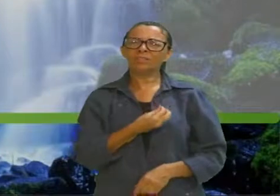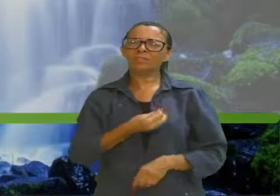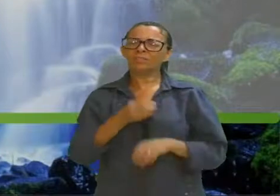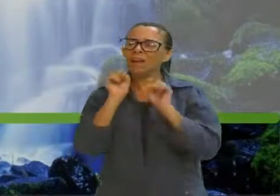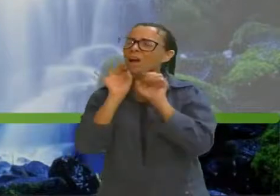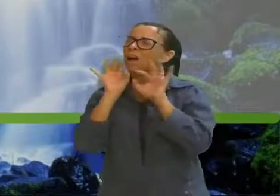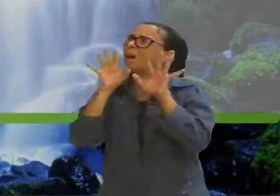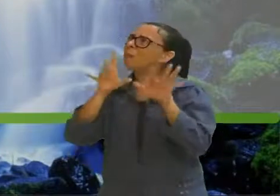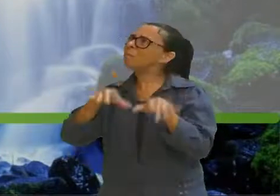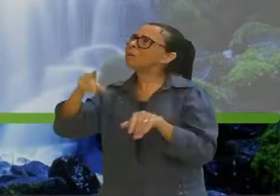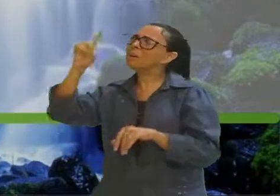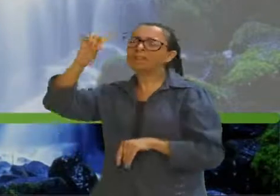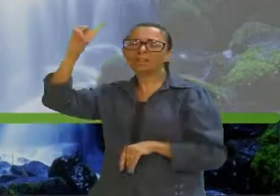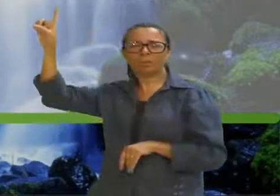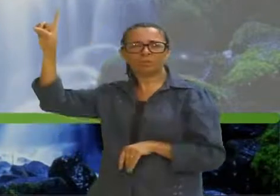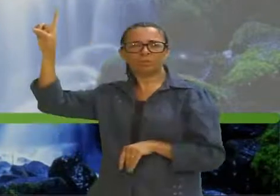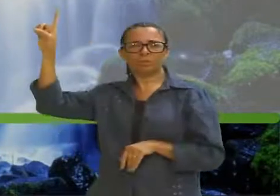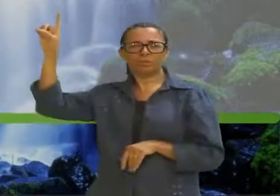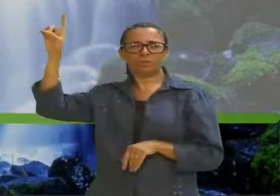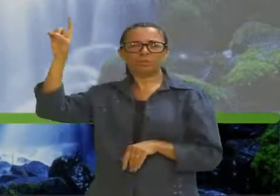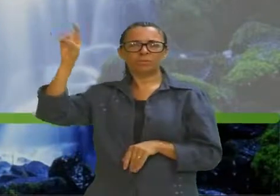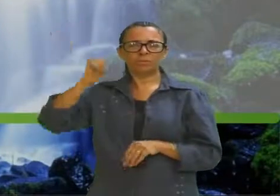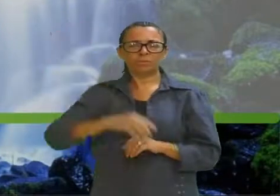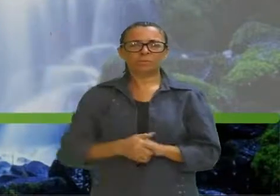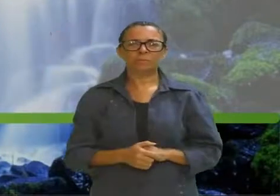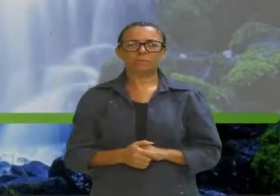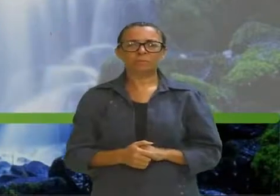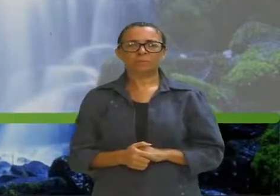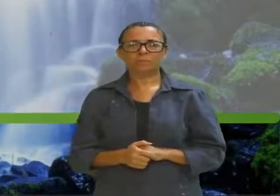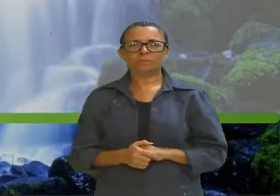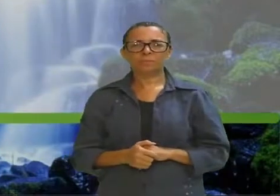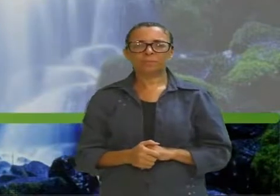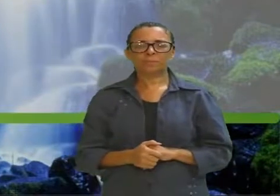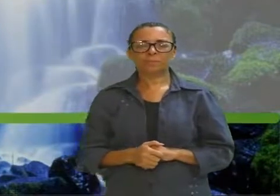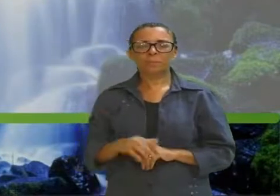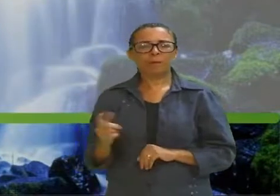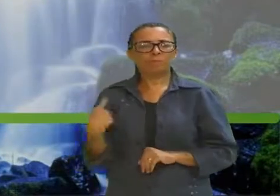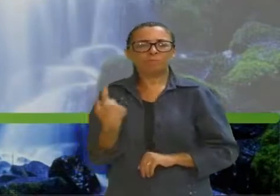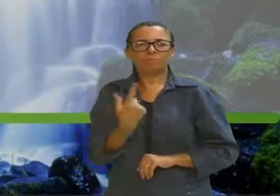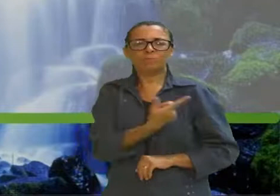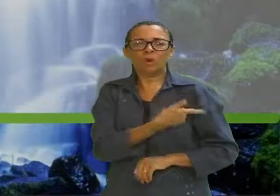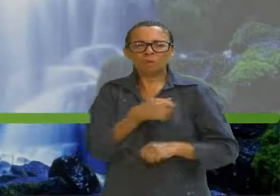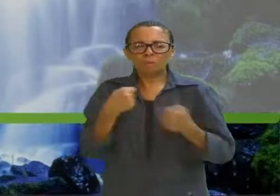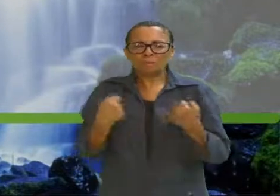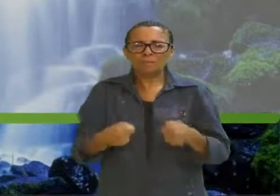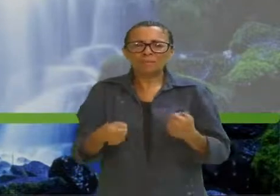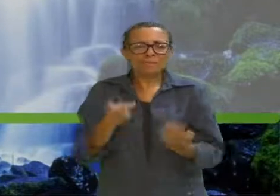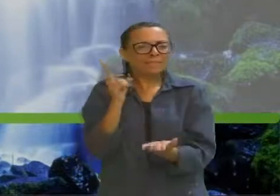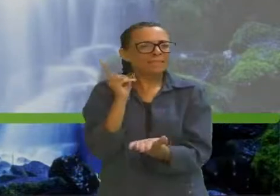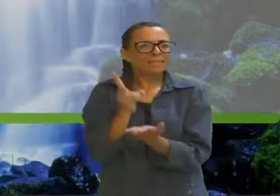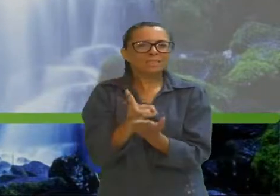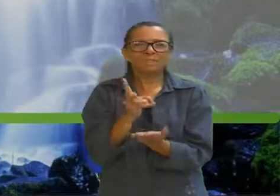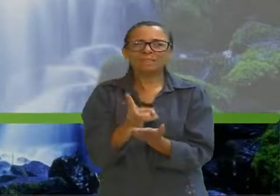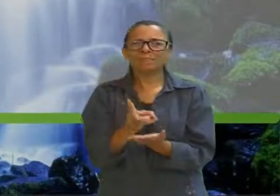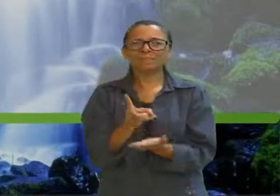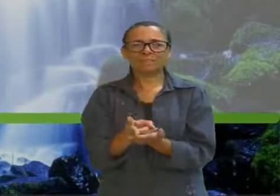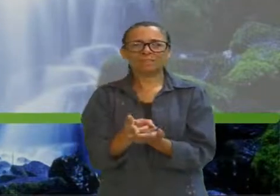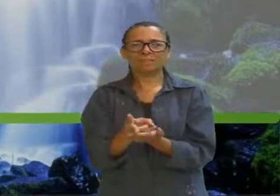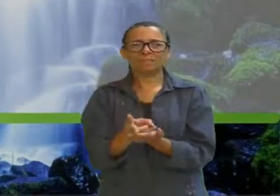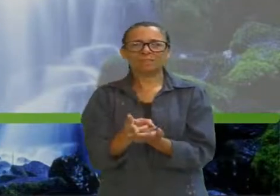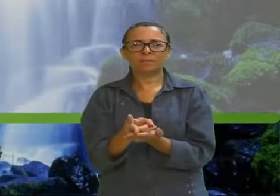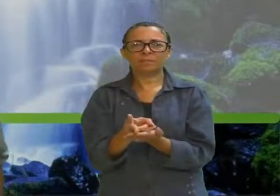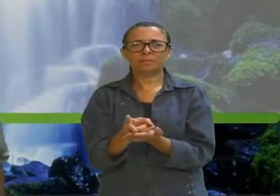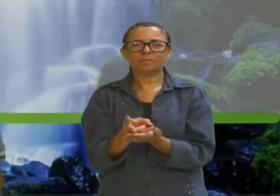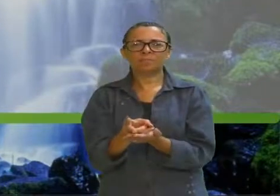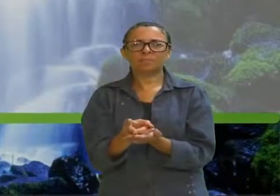nosso comprometimento e a nossa busca tem que ser sempre em ajustarmos os